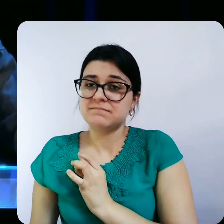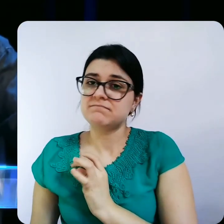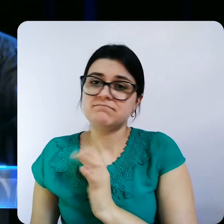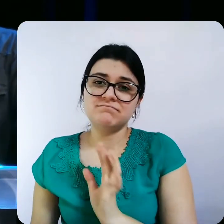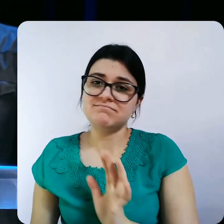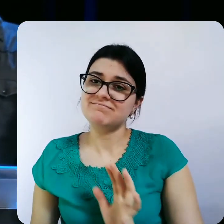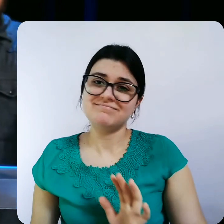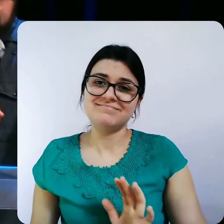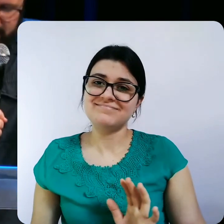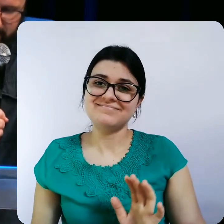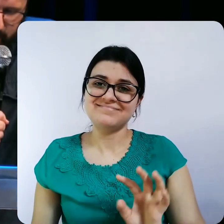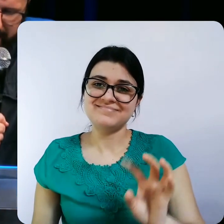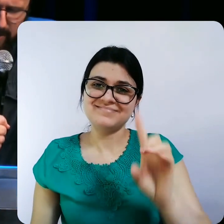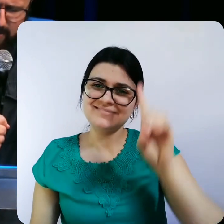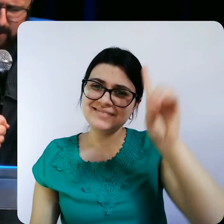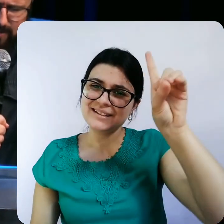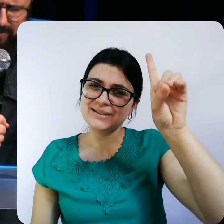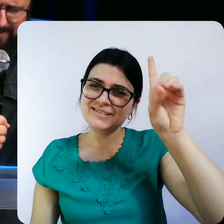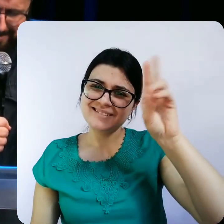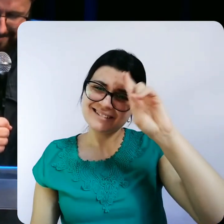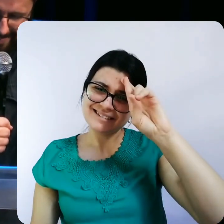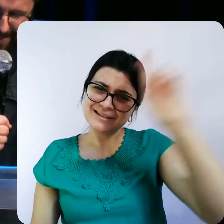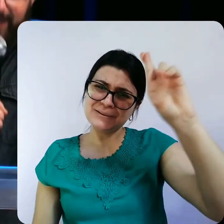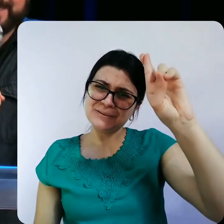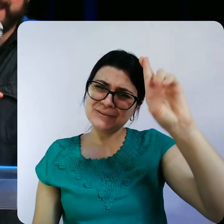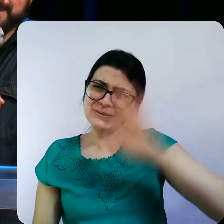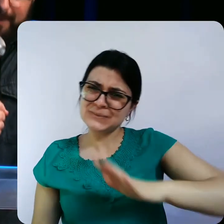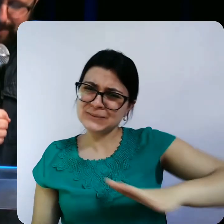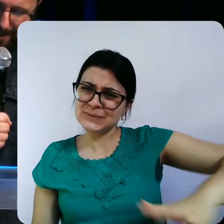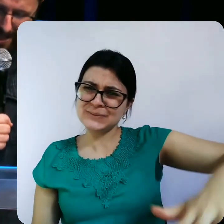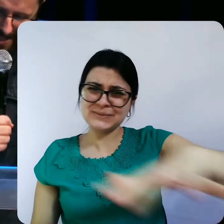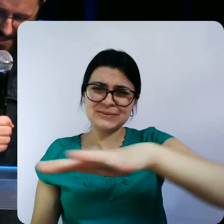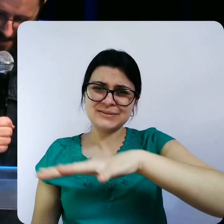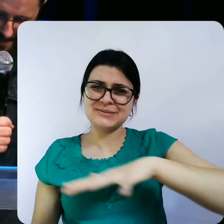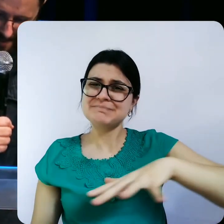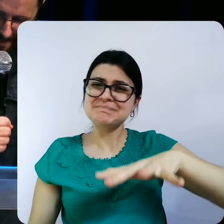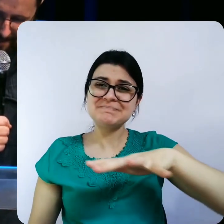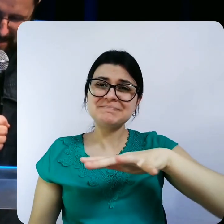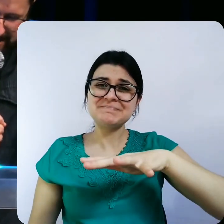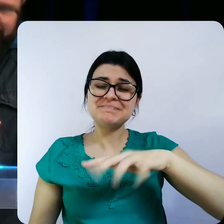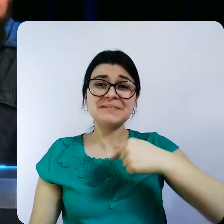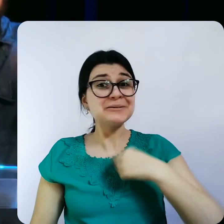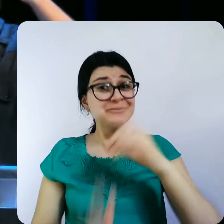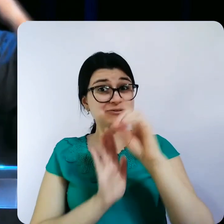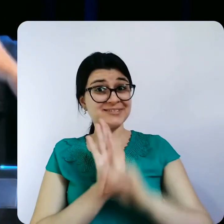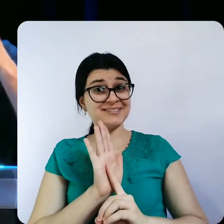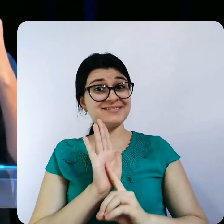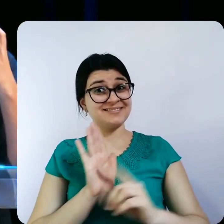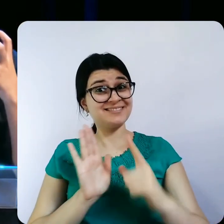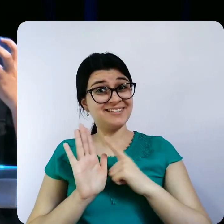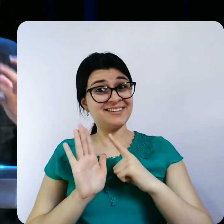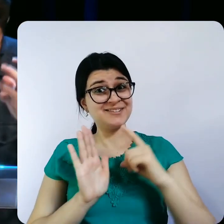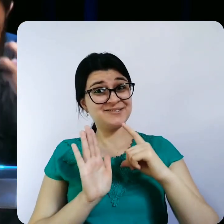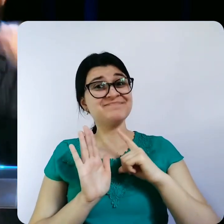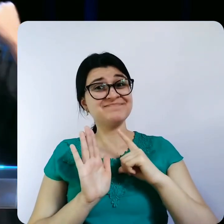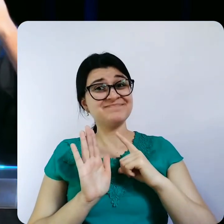aqui. Meu Pai é dono de tudo, e eu tenho acesso a toda a sua herança. Deus nos trata como